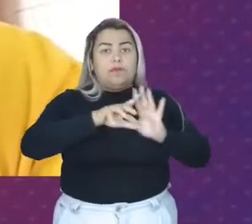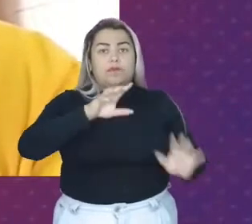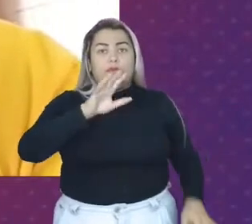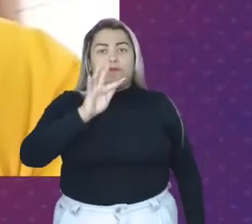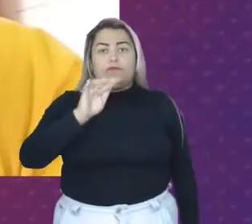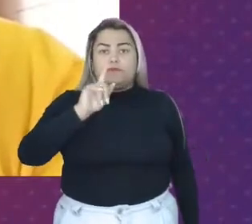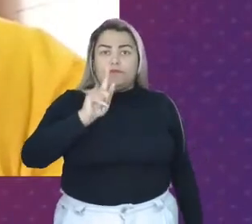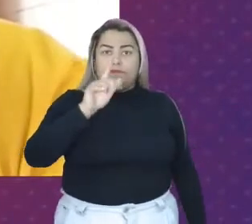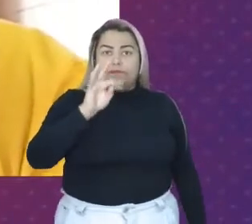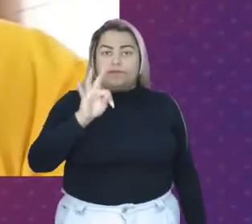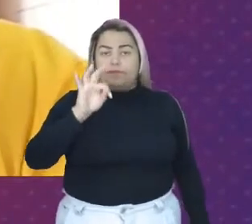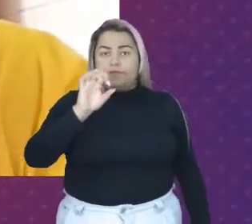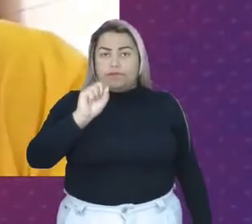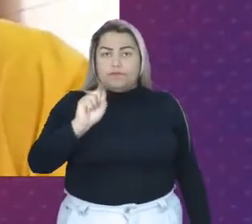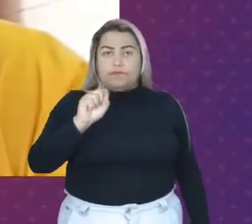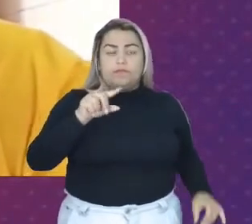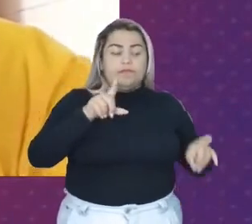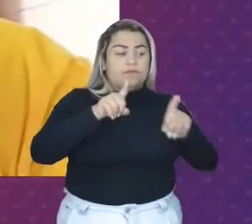FGTS,